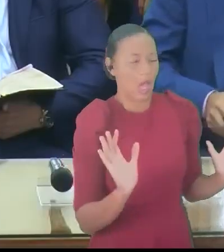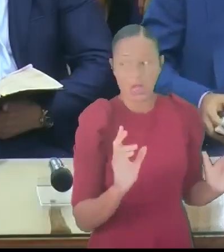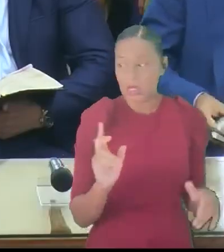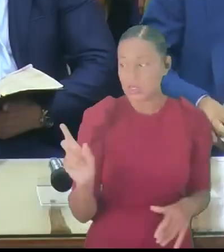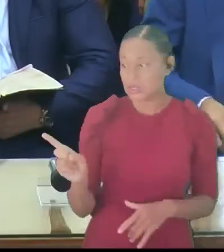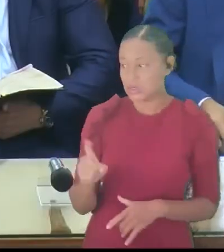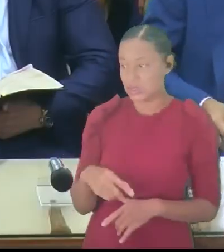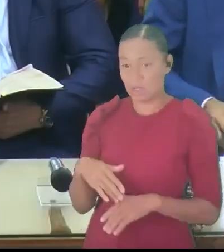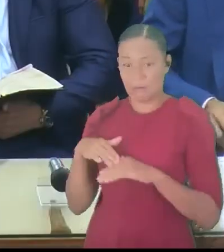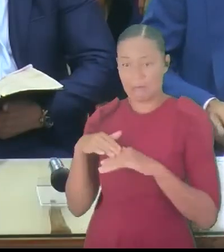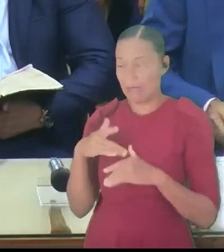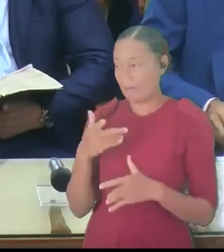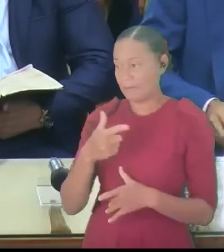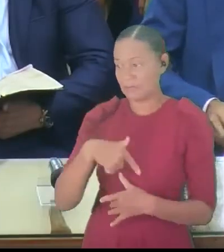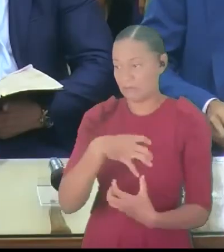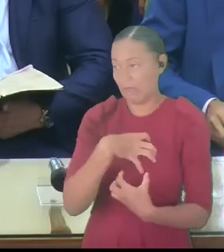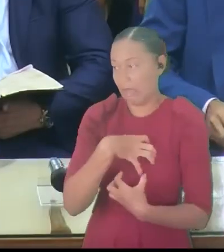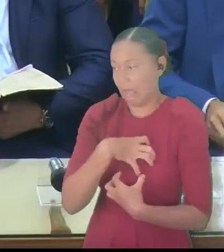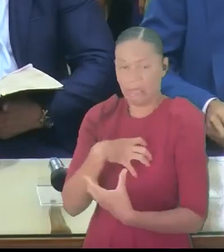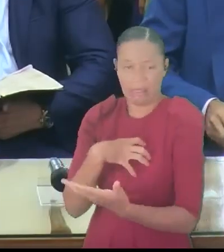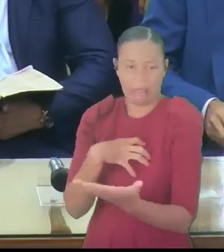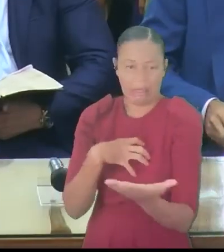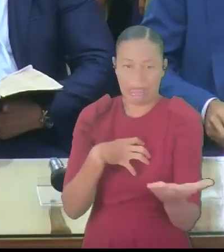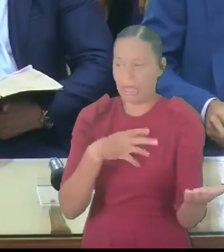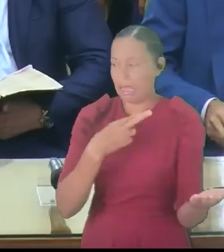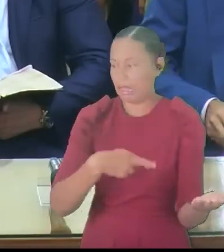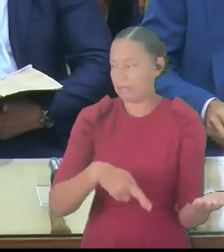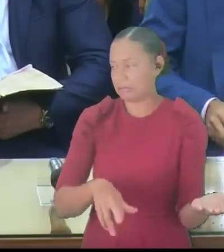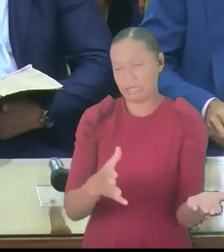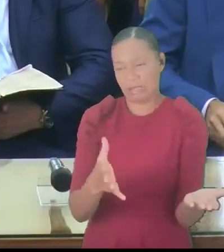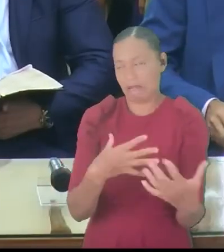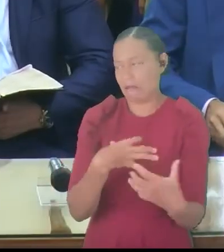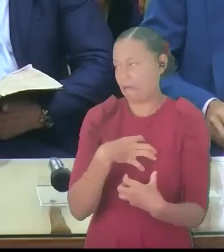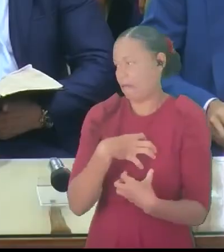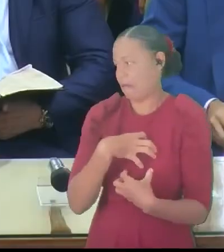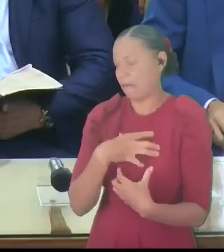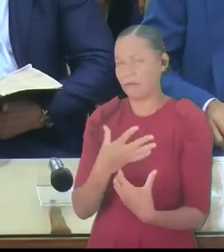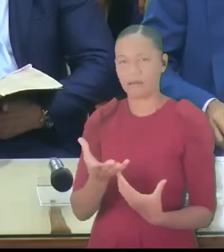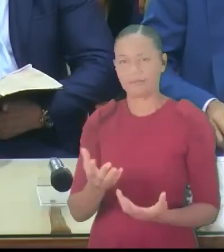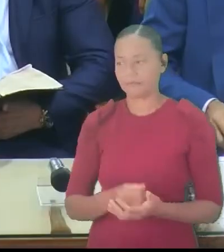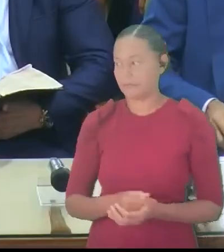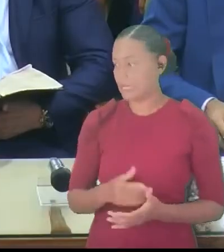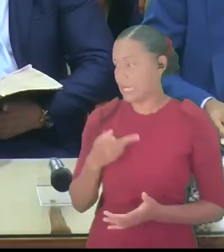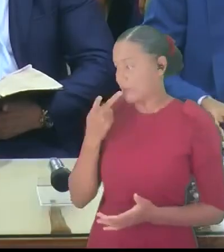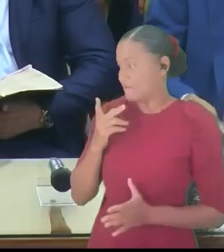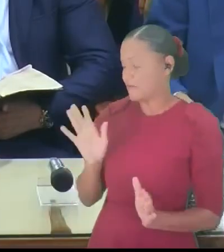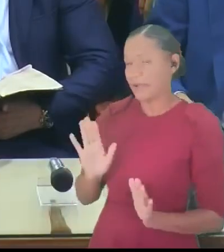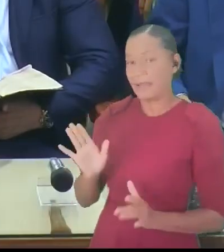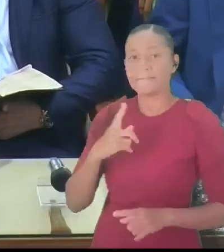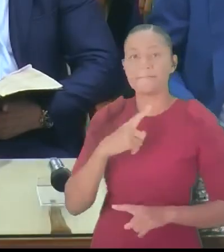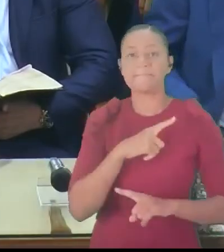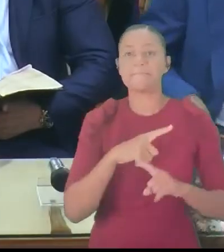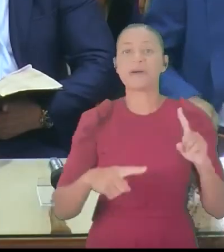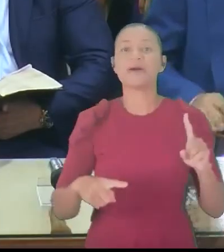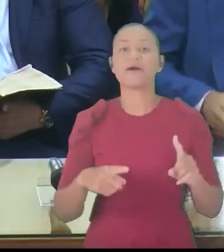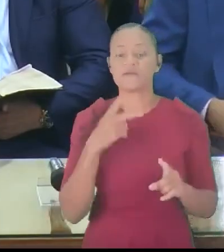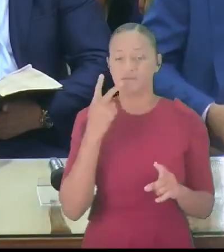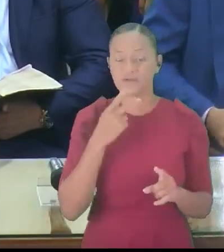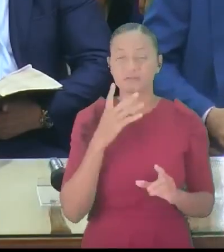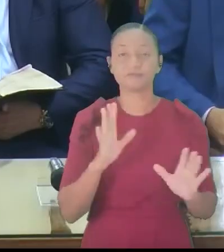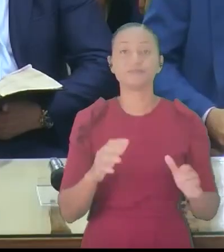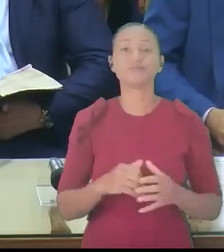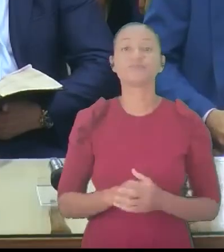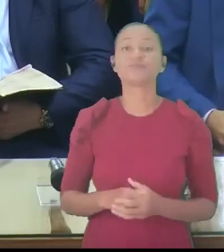vai ofender as outras religiões. Não diga isso não. É proibido hoje dizer isso. Ele